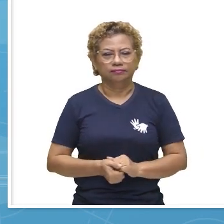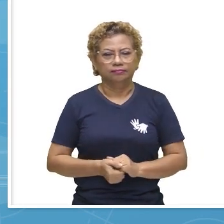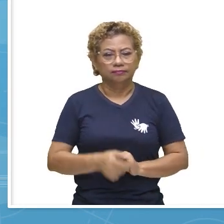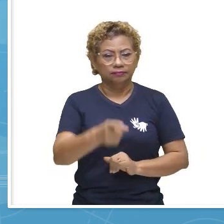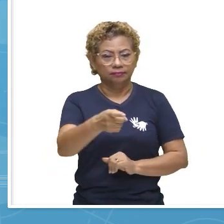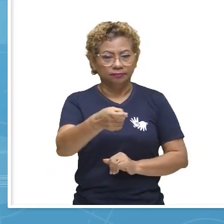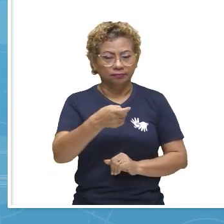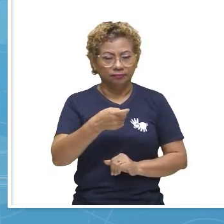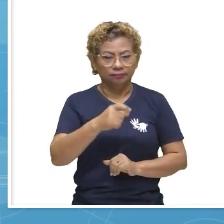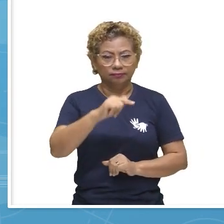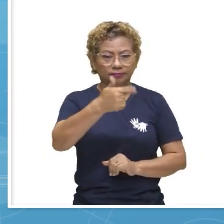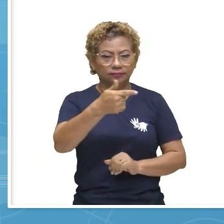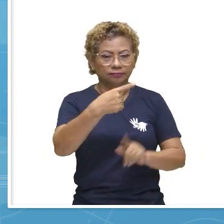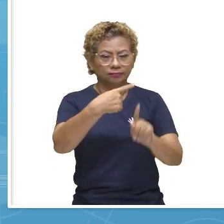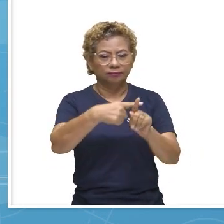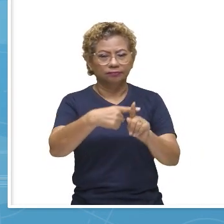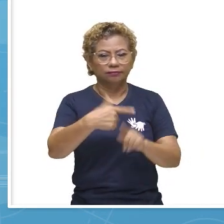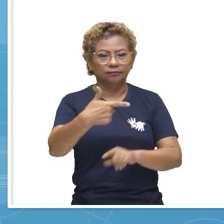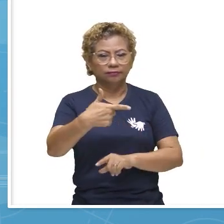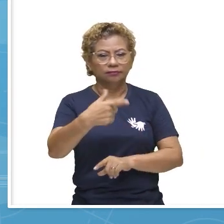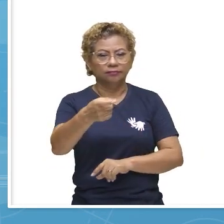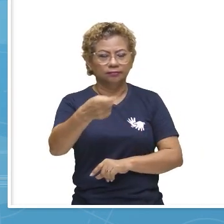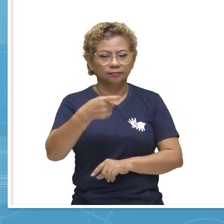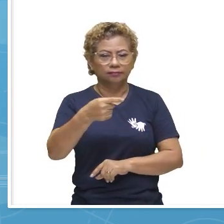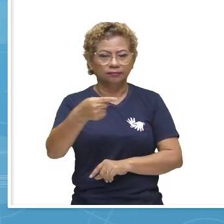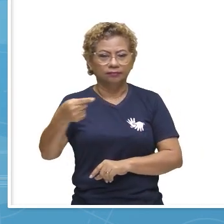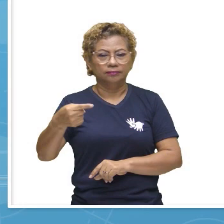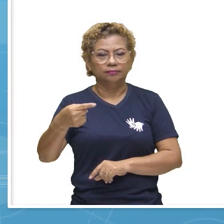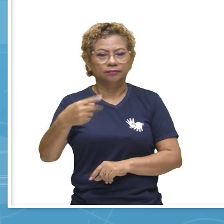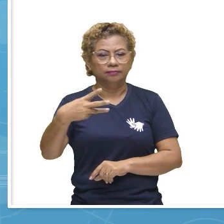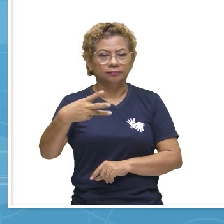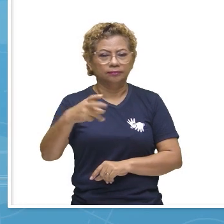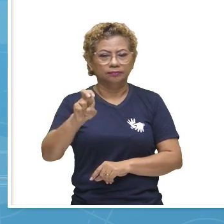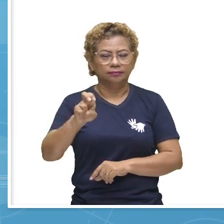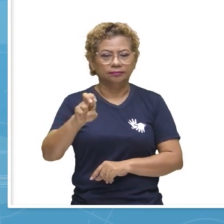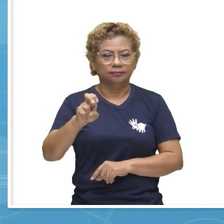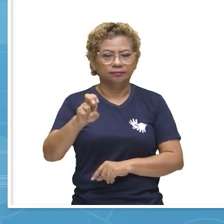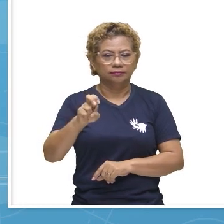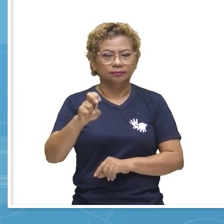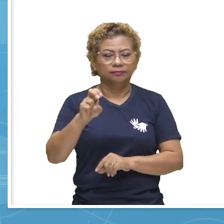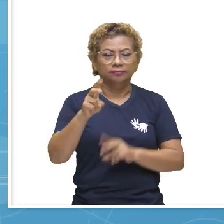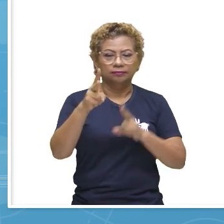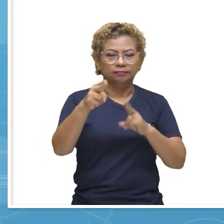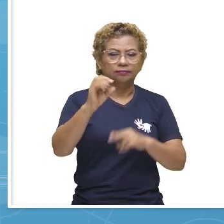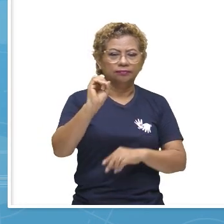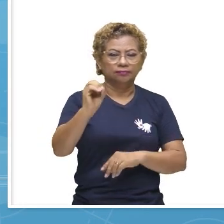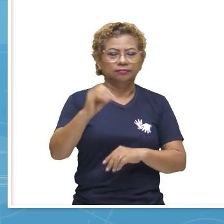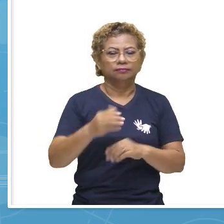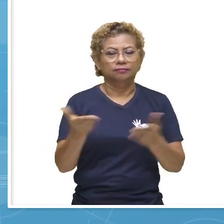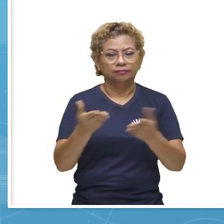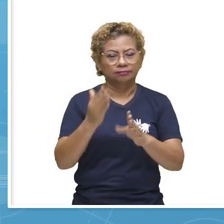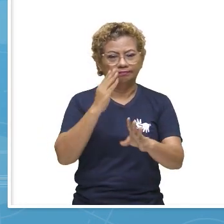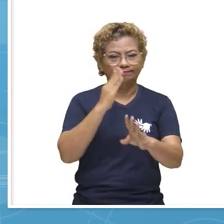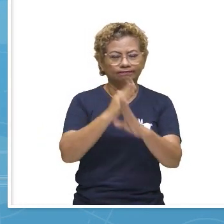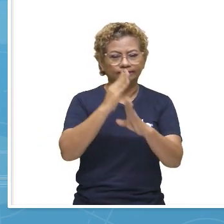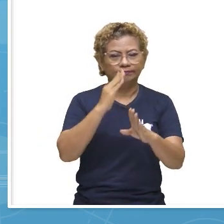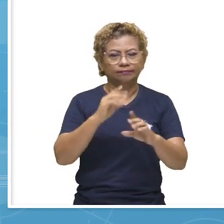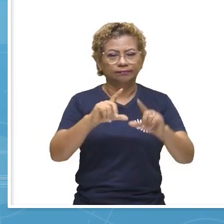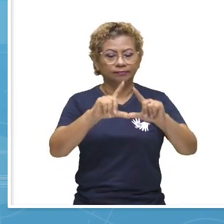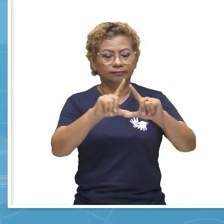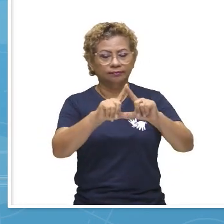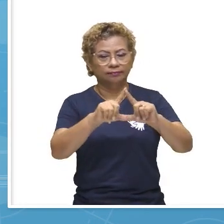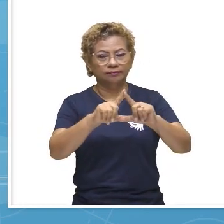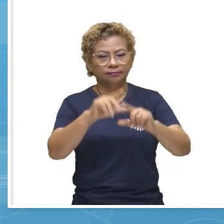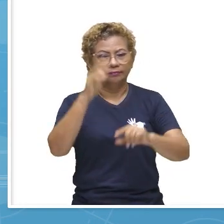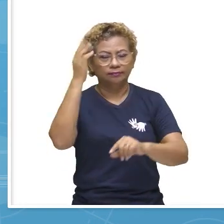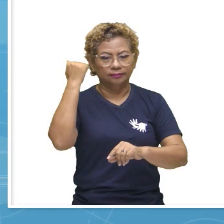Coloco o 35 para o lado de cá e ele vem com sinal trocado. E aí, eu tenho que achar delta para aplicar